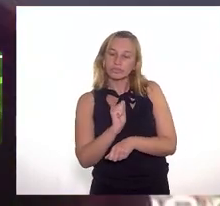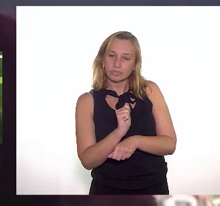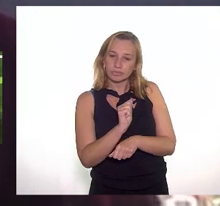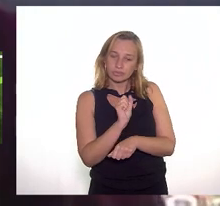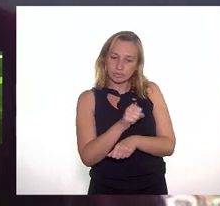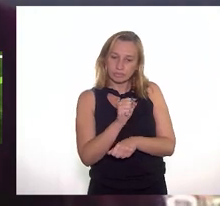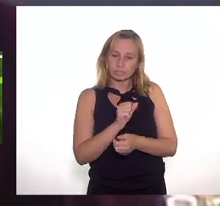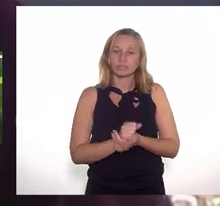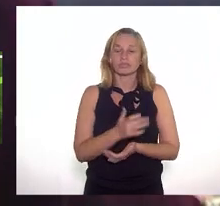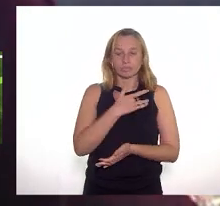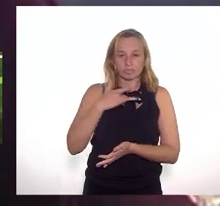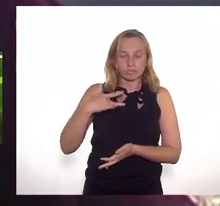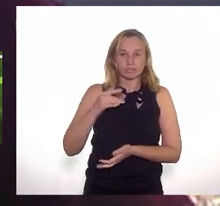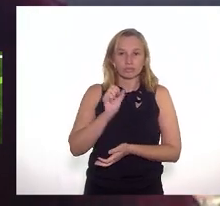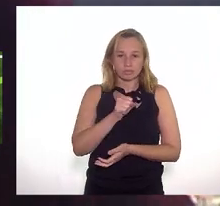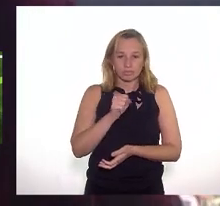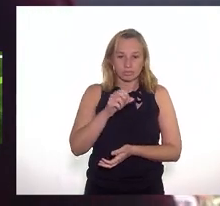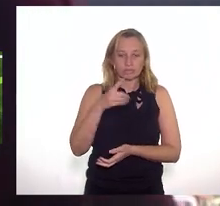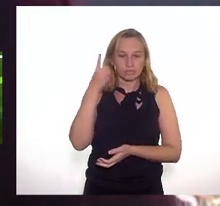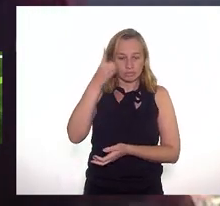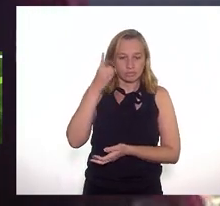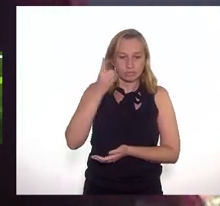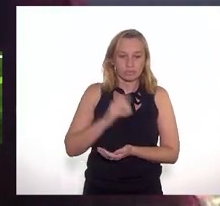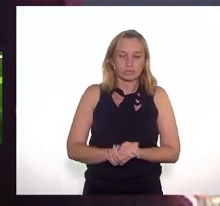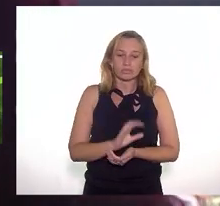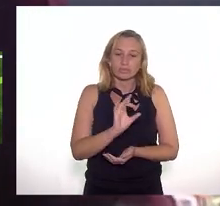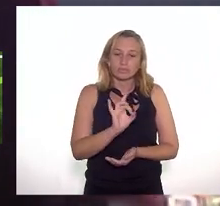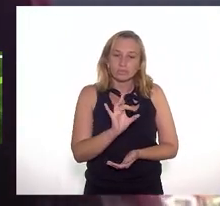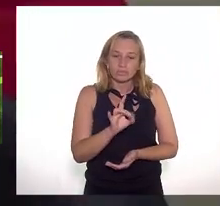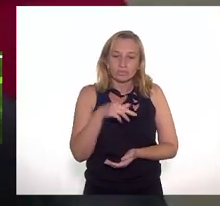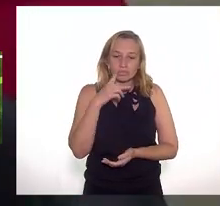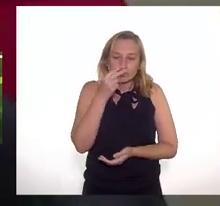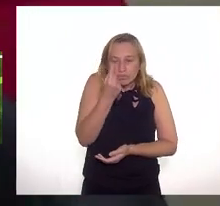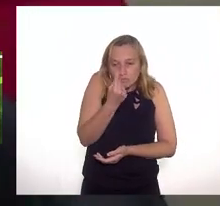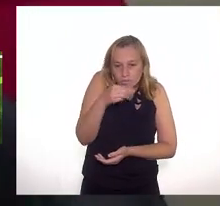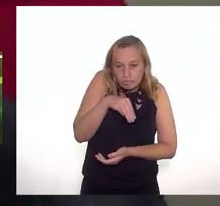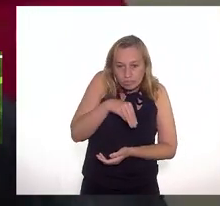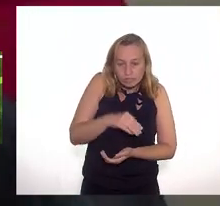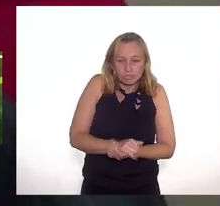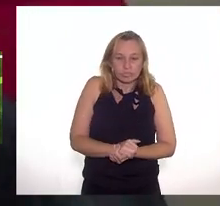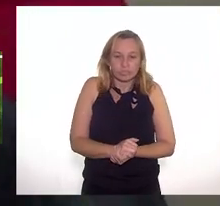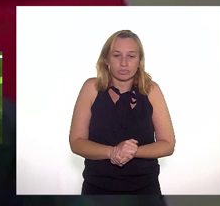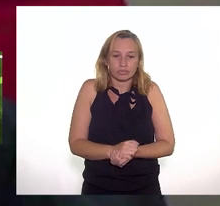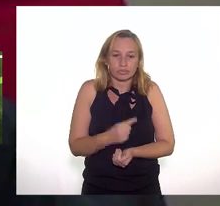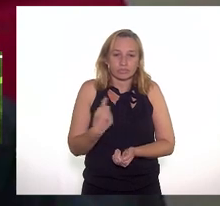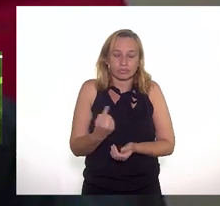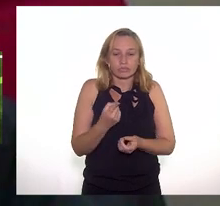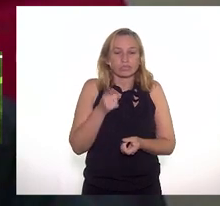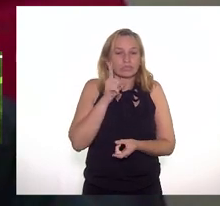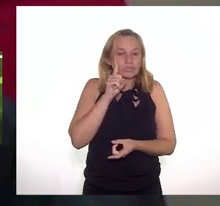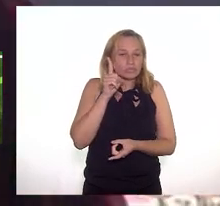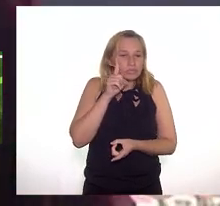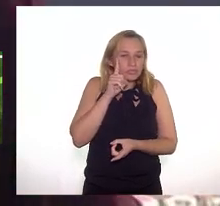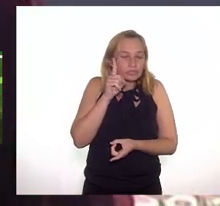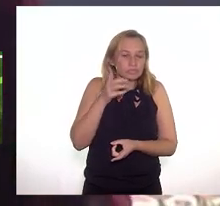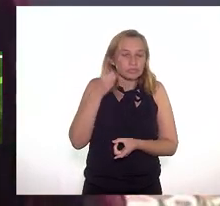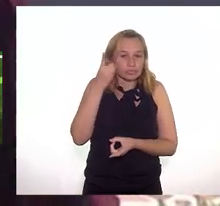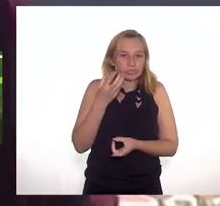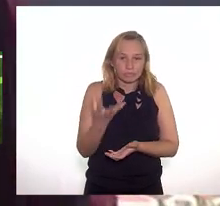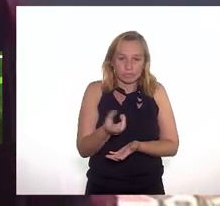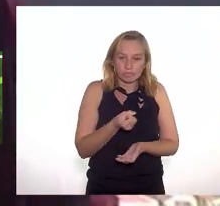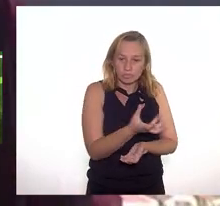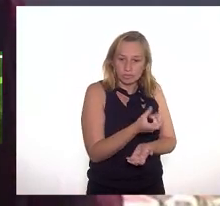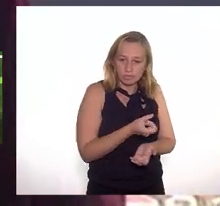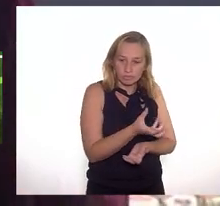saúde, com certeza, deputada. Deixa eu só fazer um adendo, um minuto. Claro, pois não. No nosso dia a dia, deputada, a gente recebe